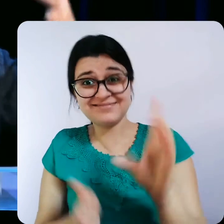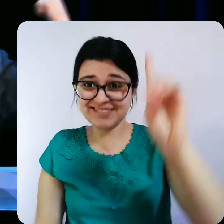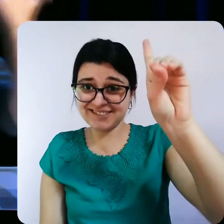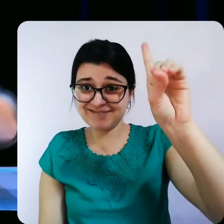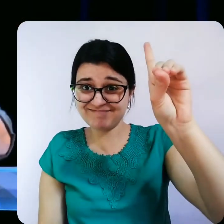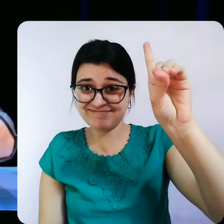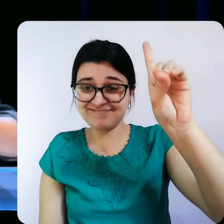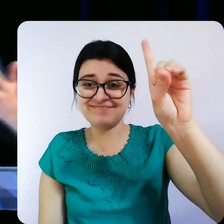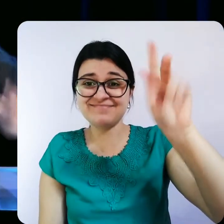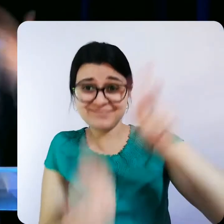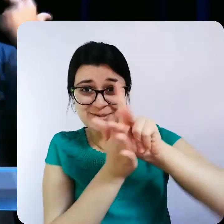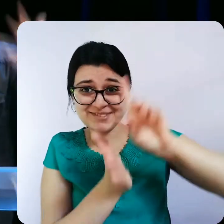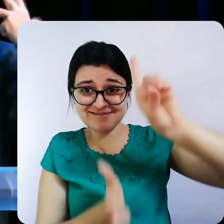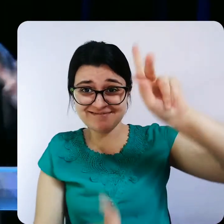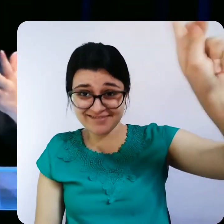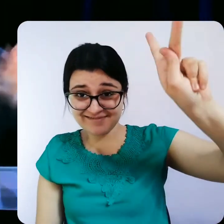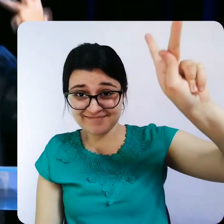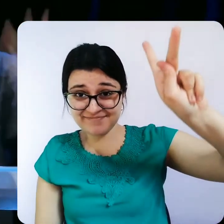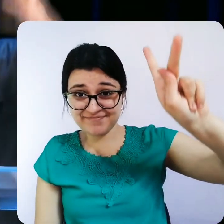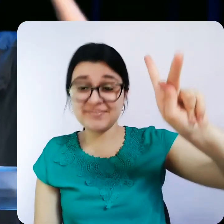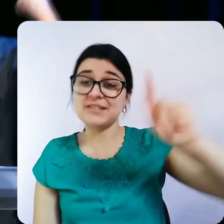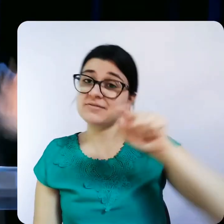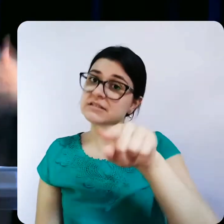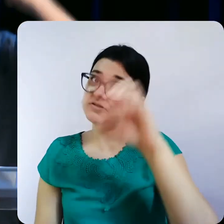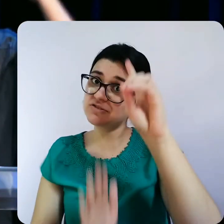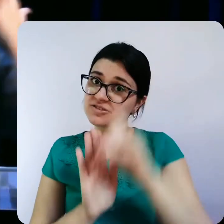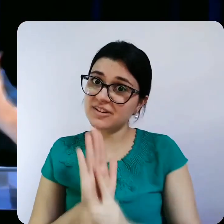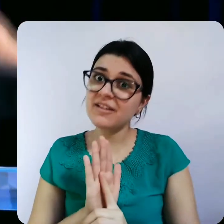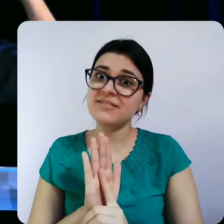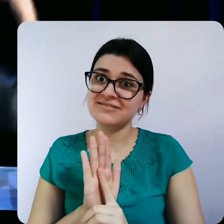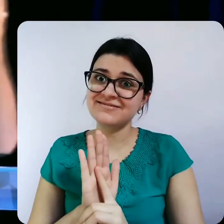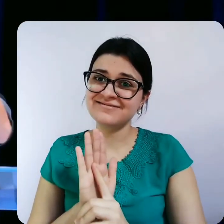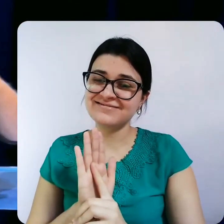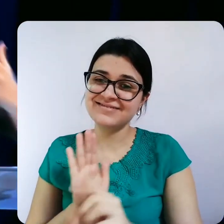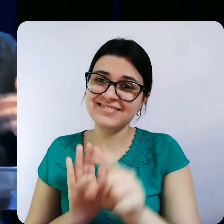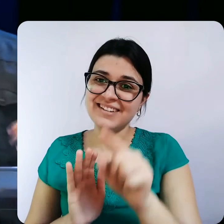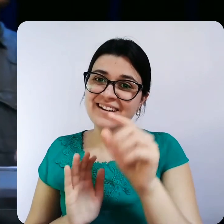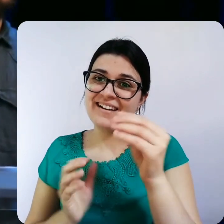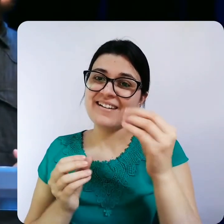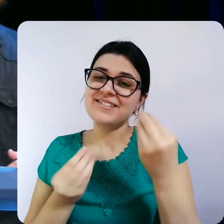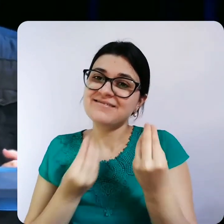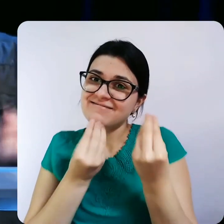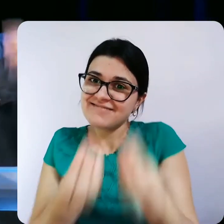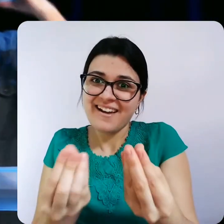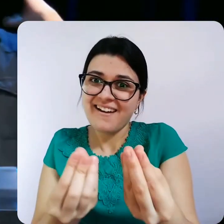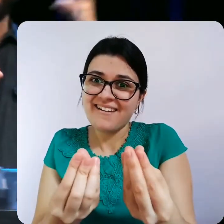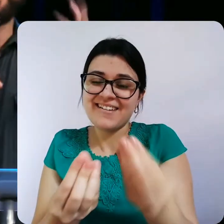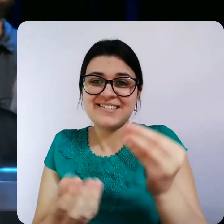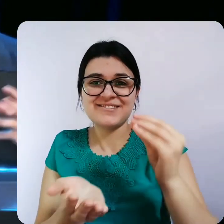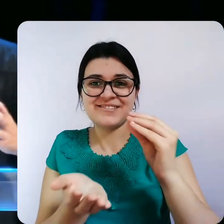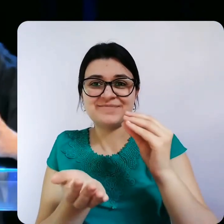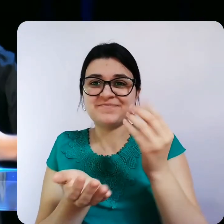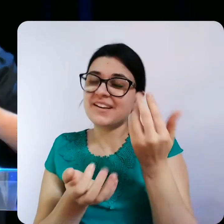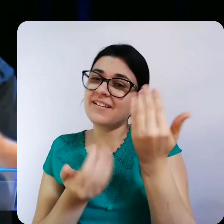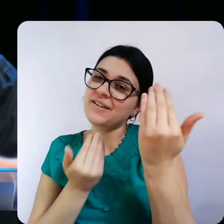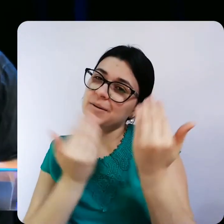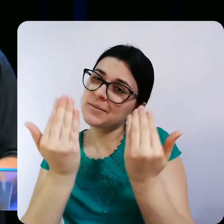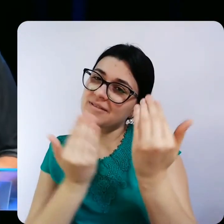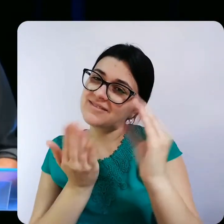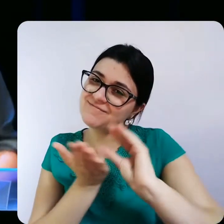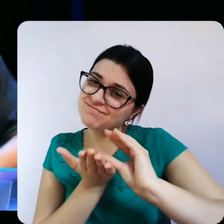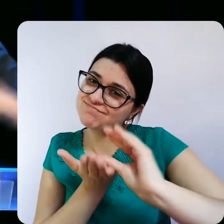tem direito a viver na minha casa. Você tem direito a ser filho meu para sempre. Essa é a melhor notícia de todo